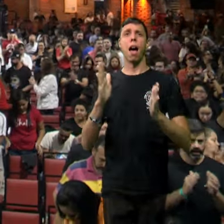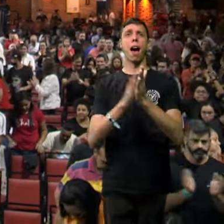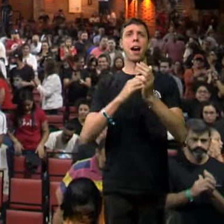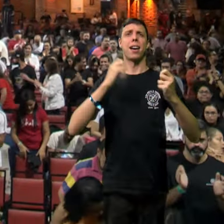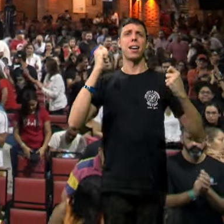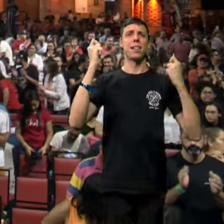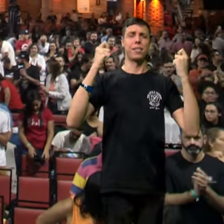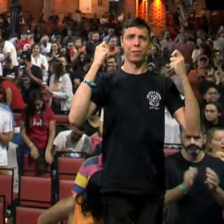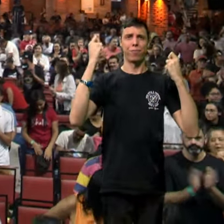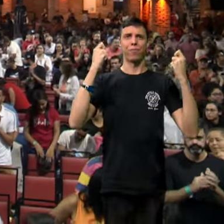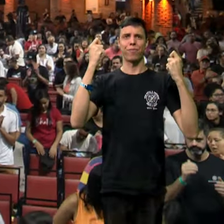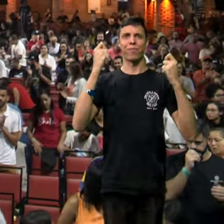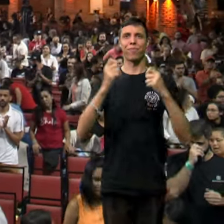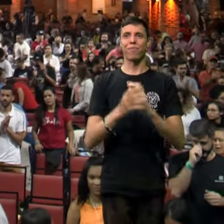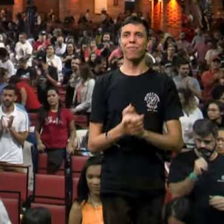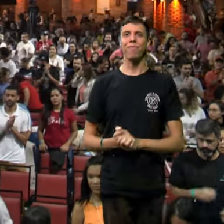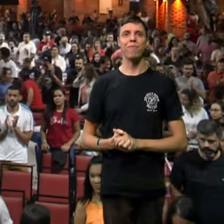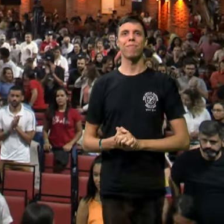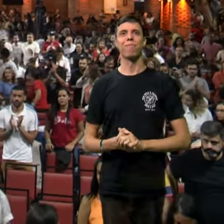aleluia,